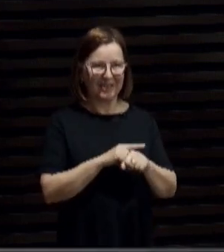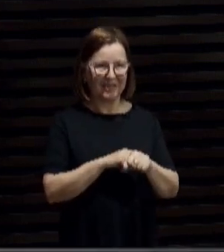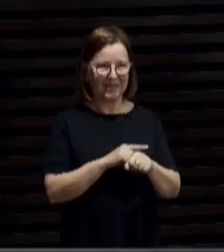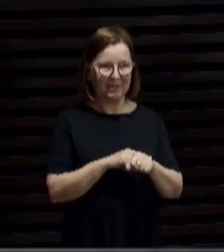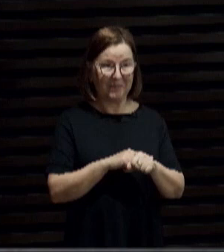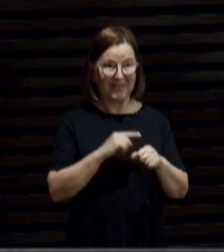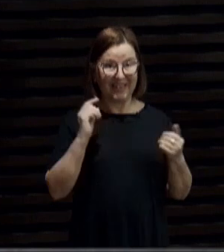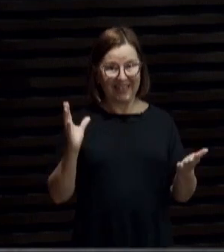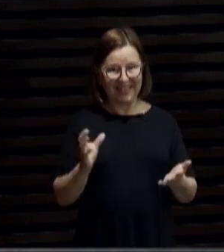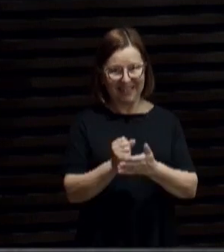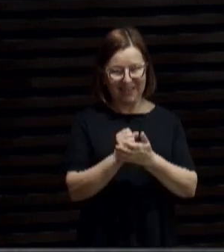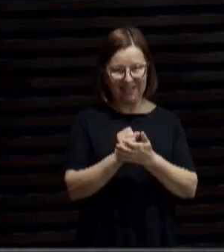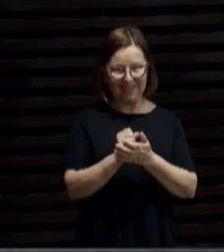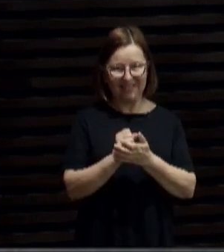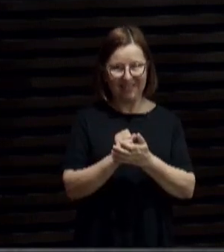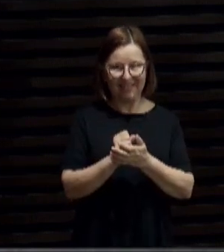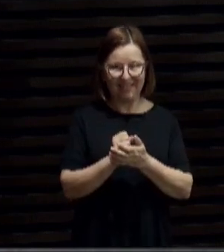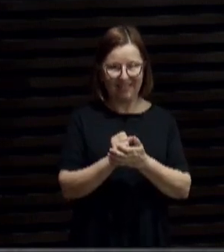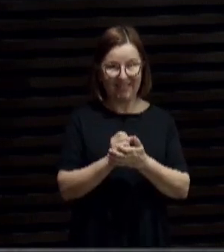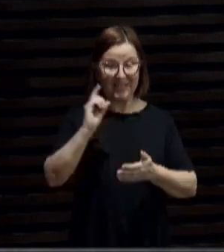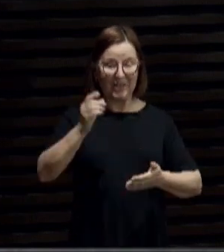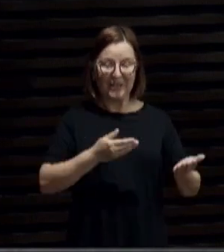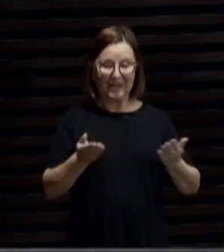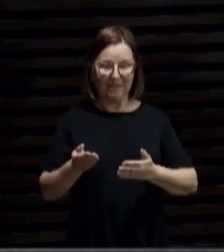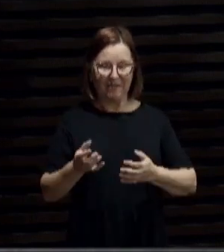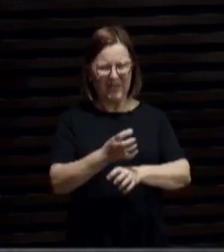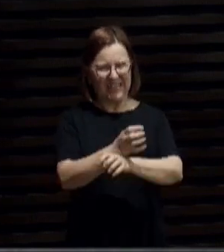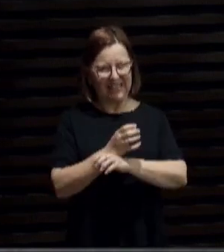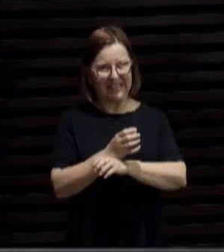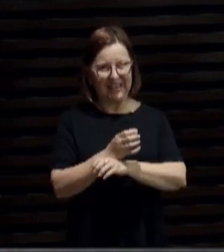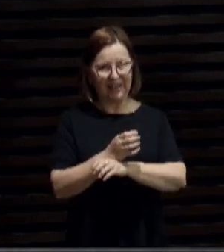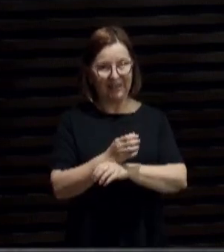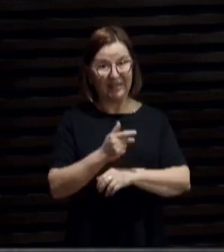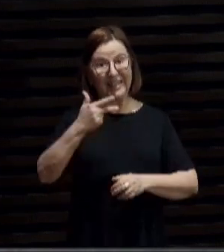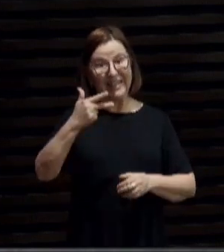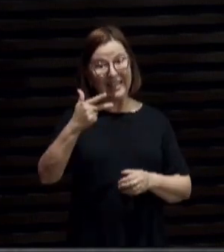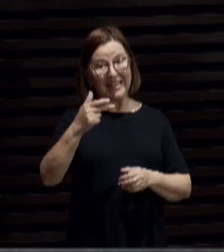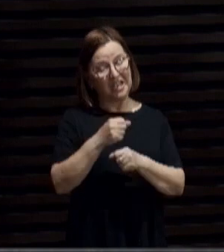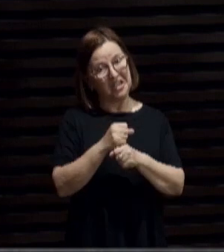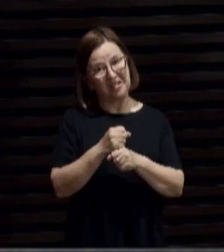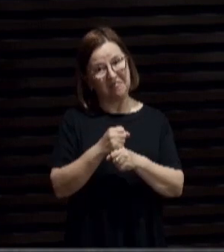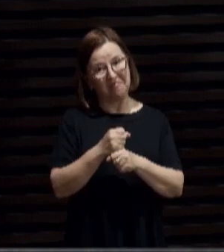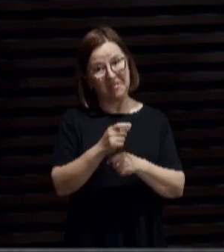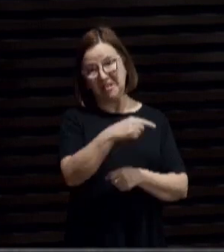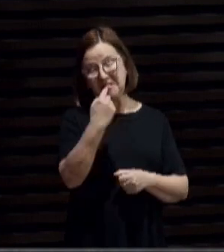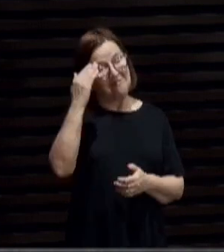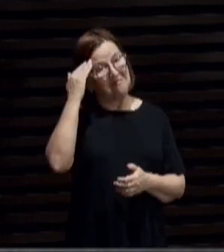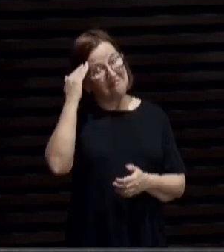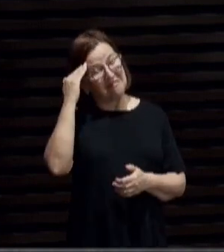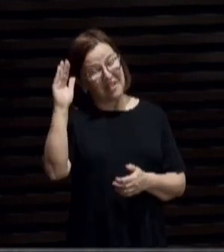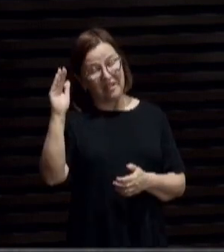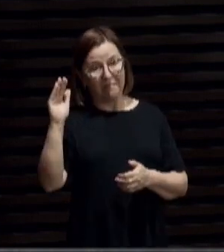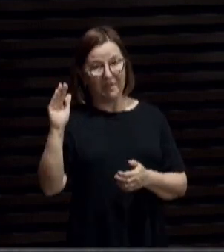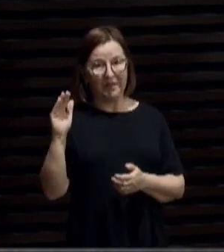foi salvo, Deus levou ele para um deserto durante 3 anos. E a gente não sabe exatamente, no meio